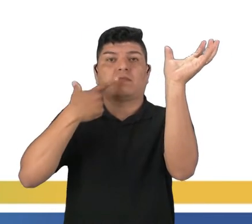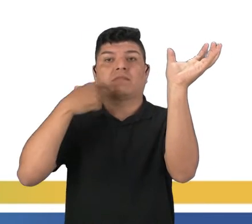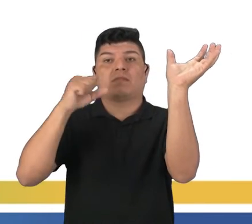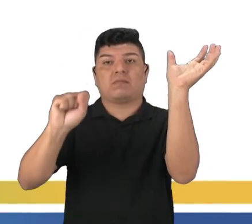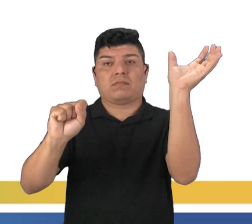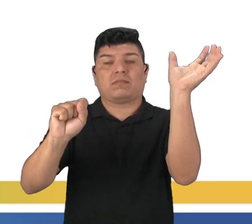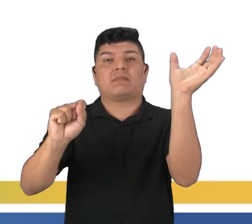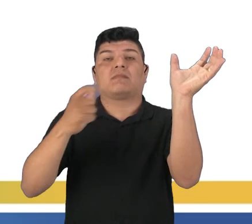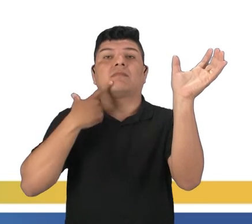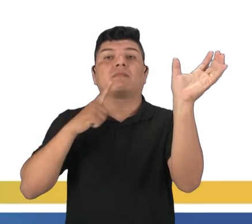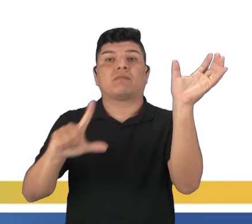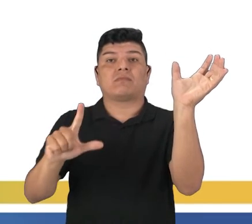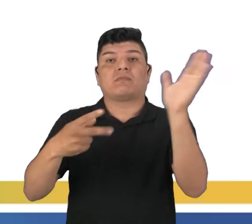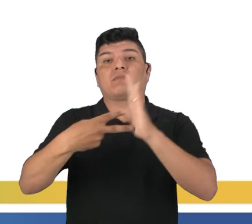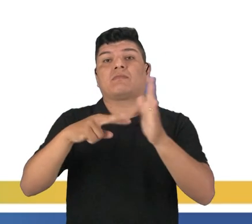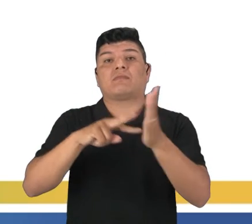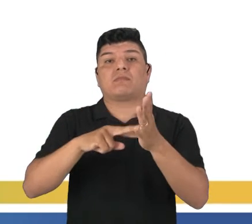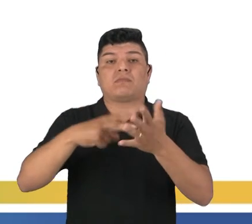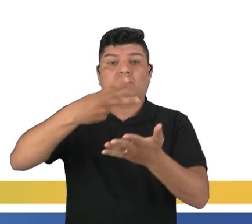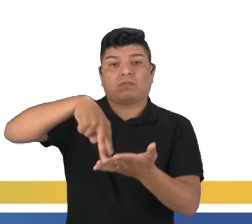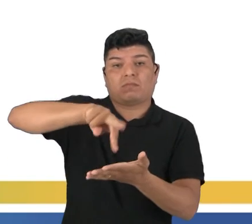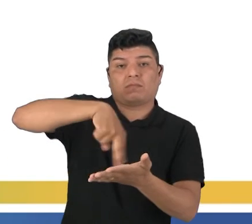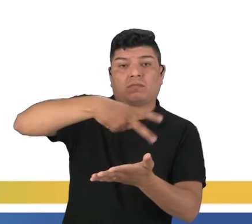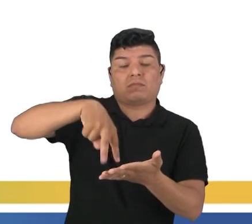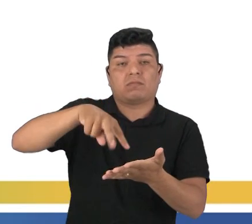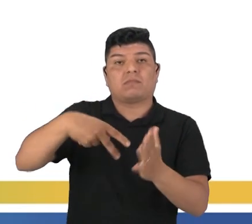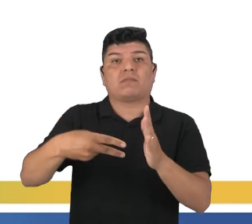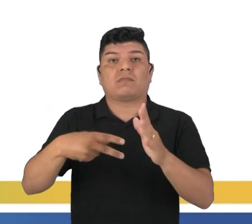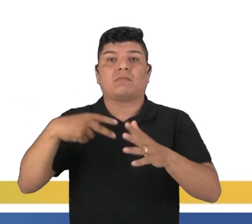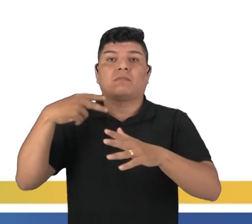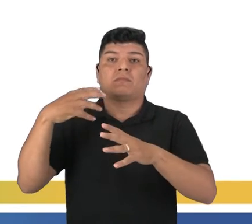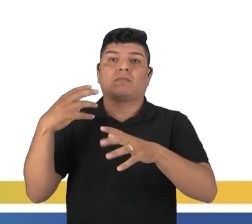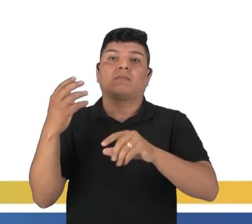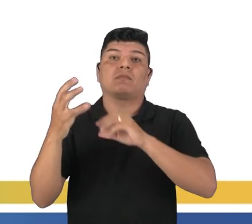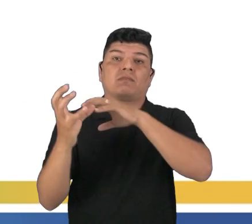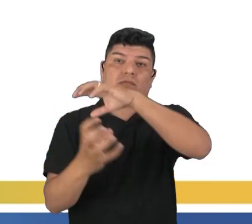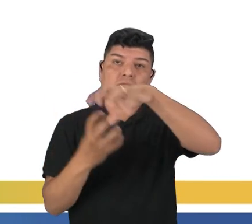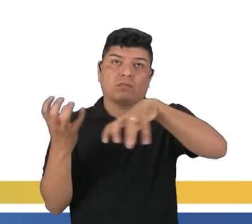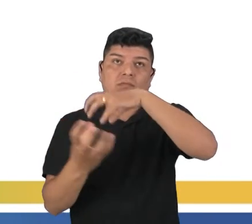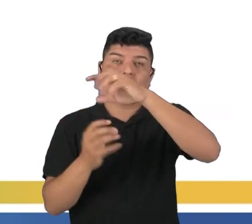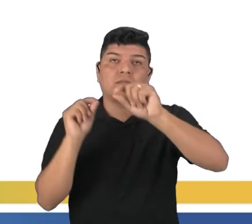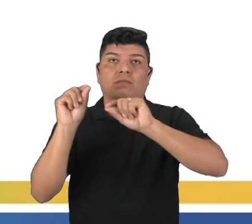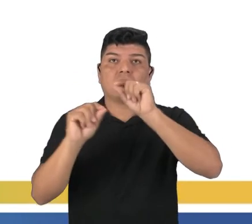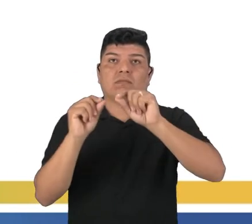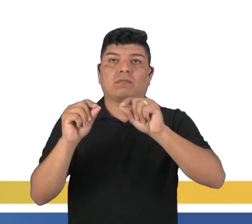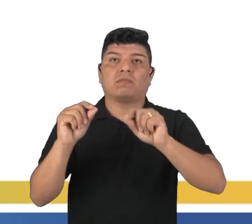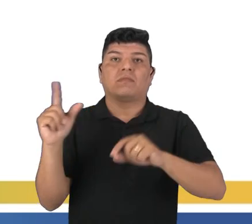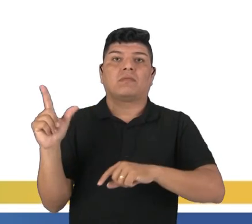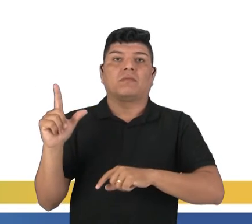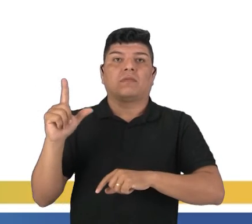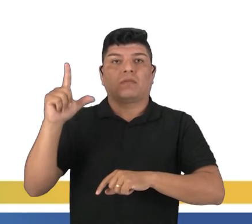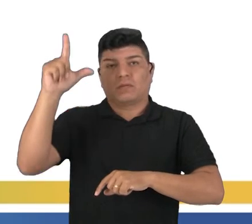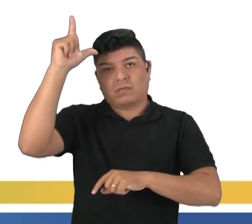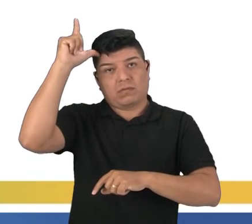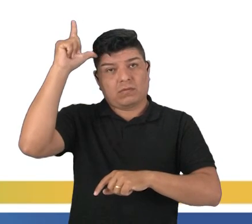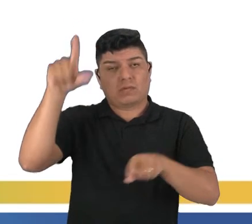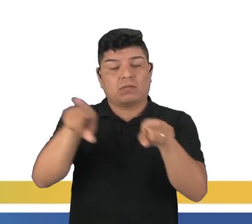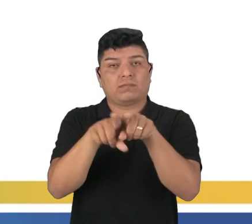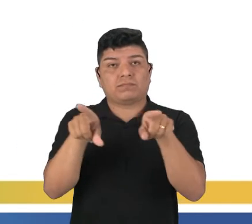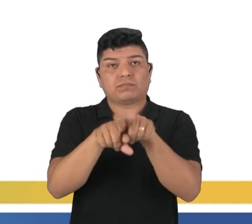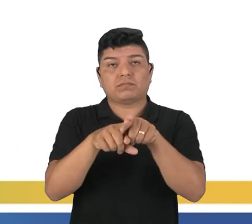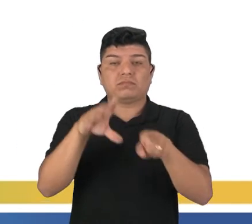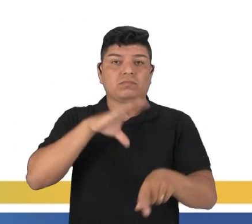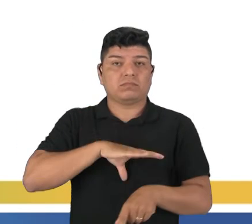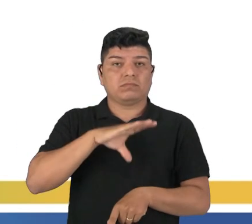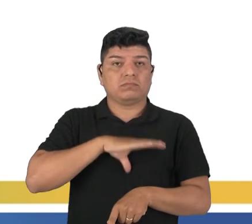língua. Ela faz os significados dançarem para falar da evolução do indo-europeu ao latim e dele ao